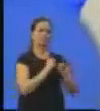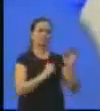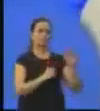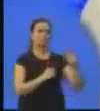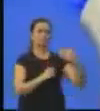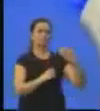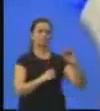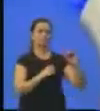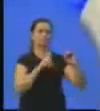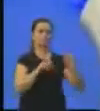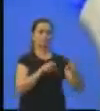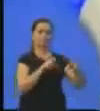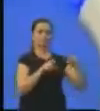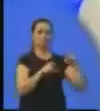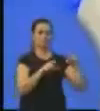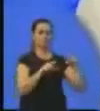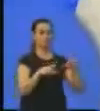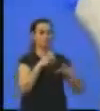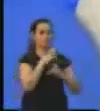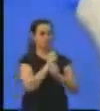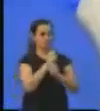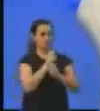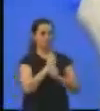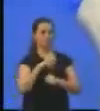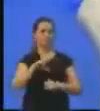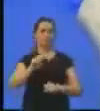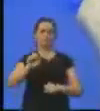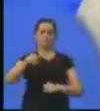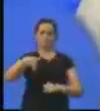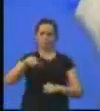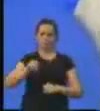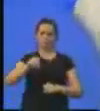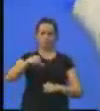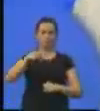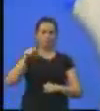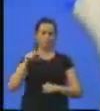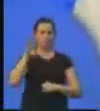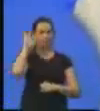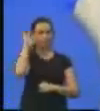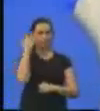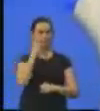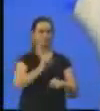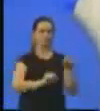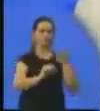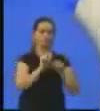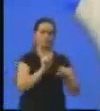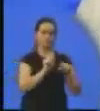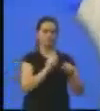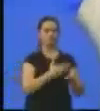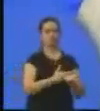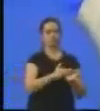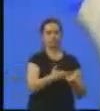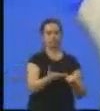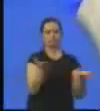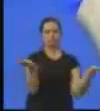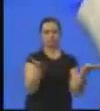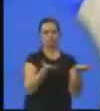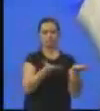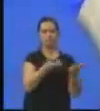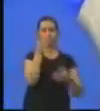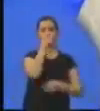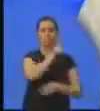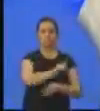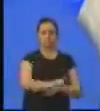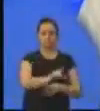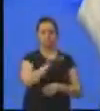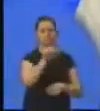x igual a cosseno de x. Bom, cosseno de x, o que aconteceu? Eu vou começar, de